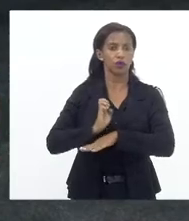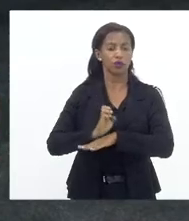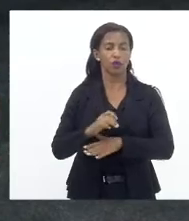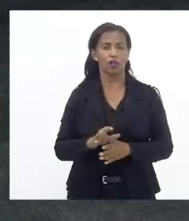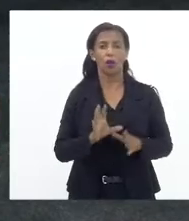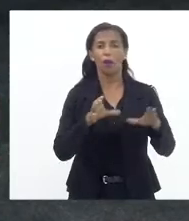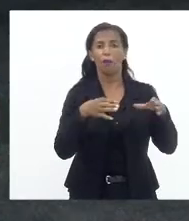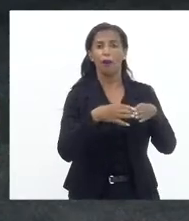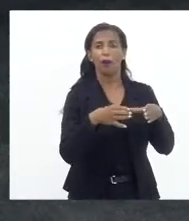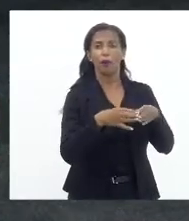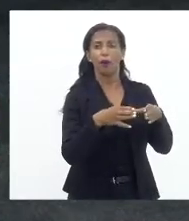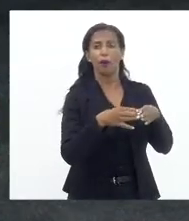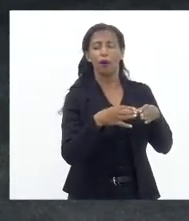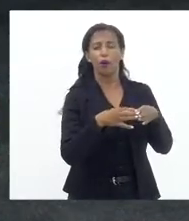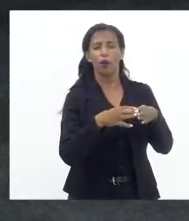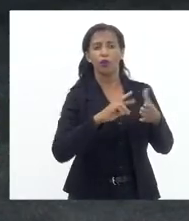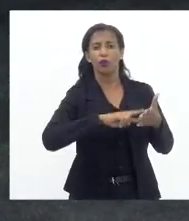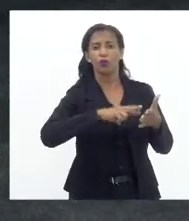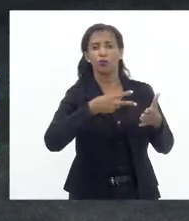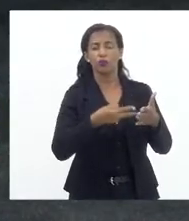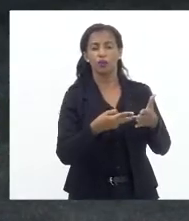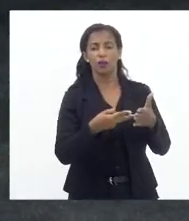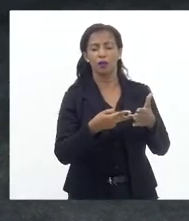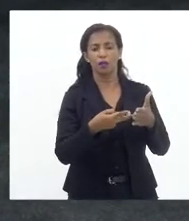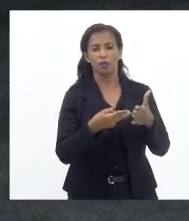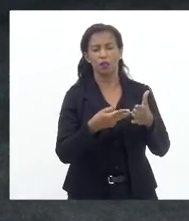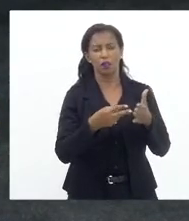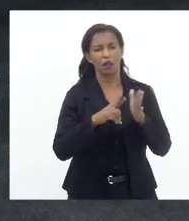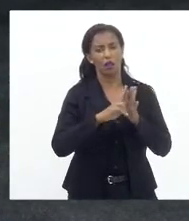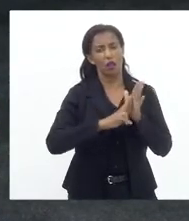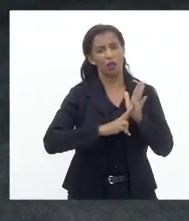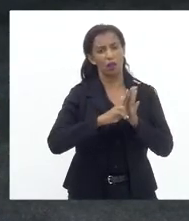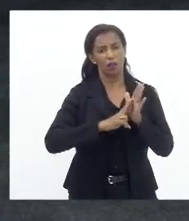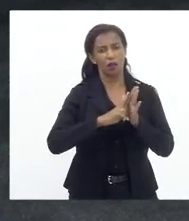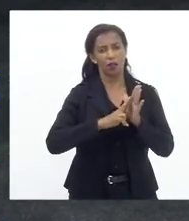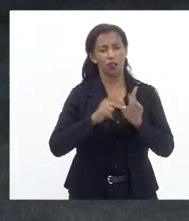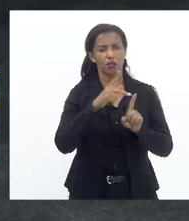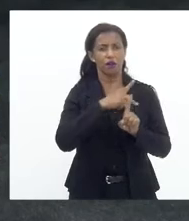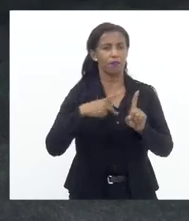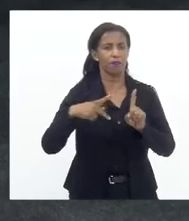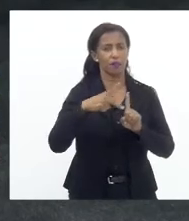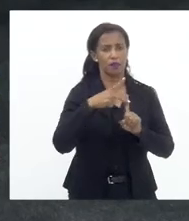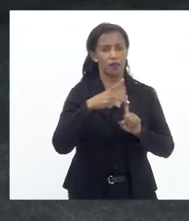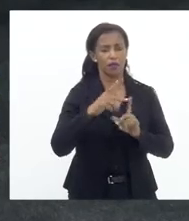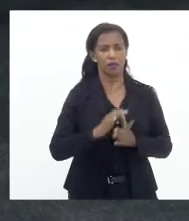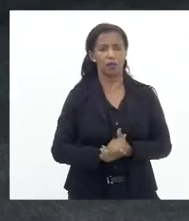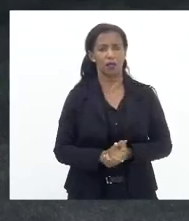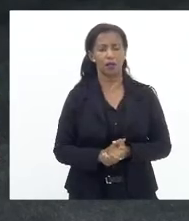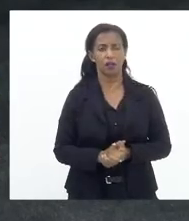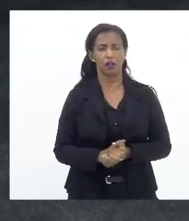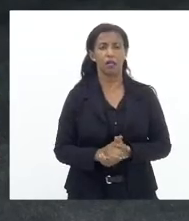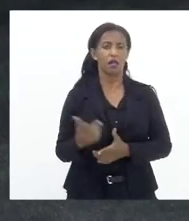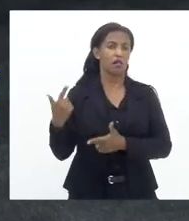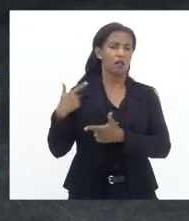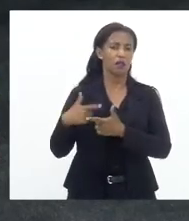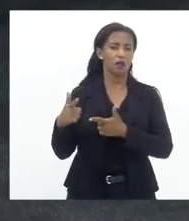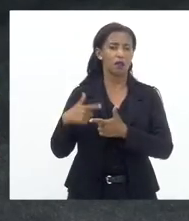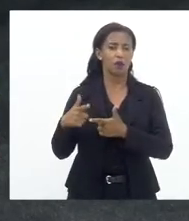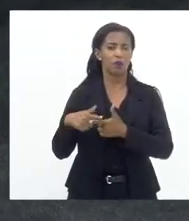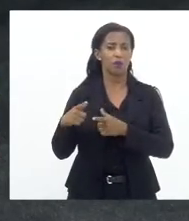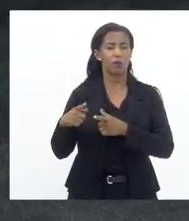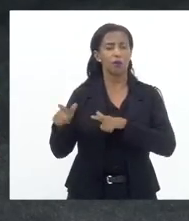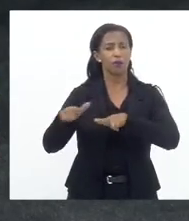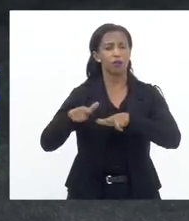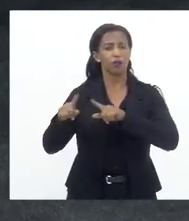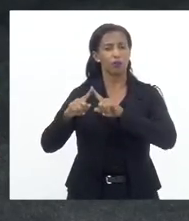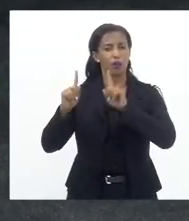do pacote de alterações relativas à previdência e a situação dos